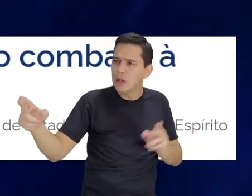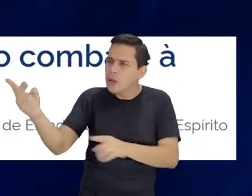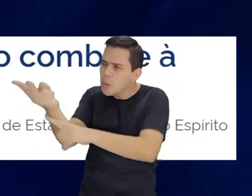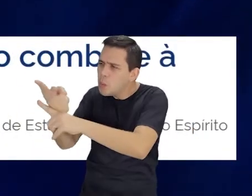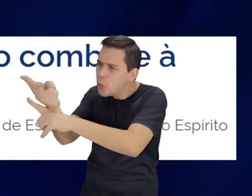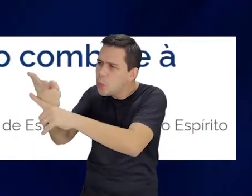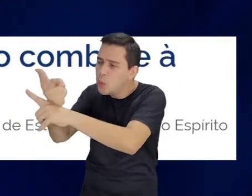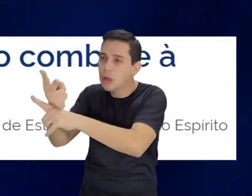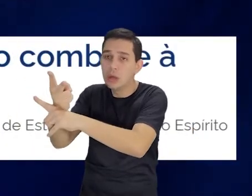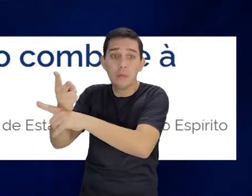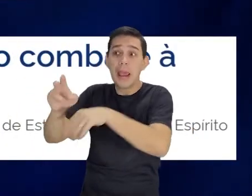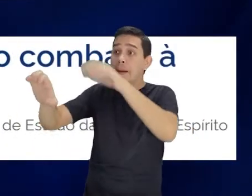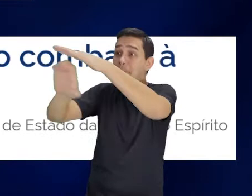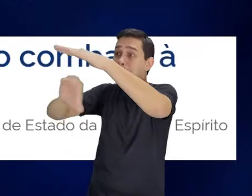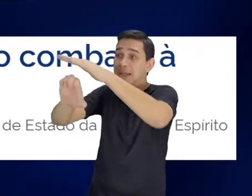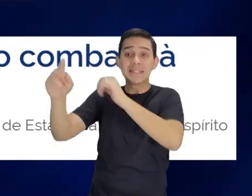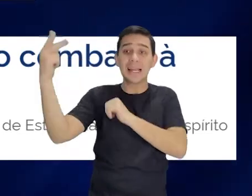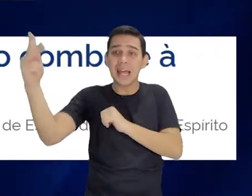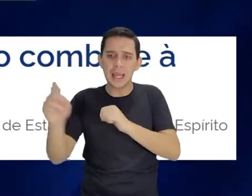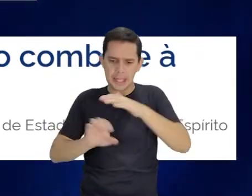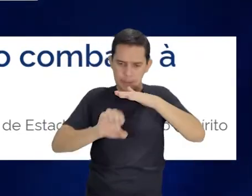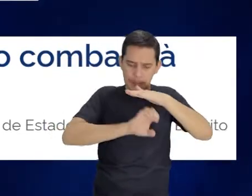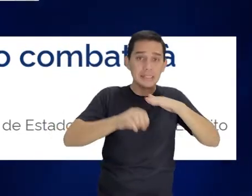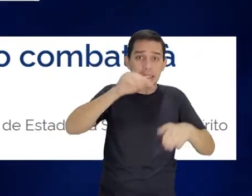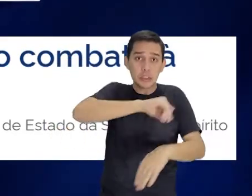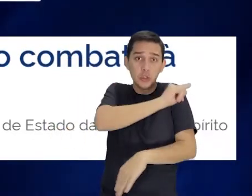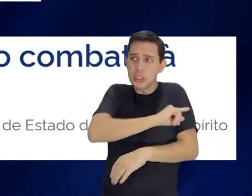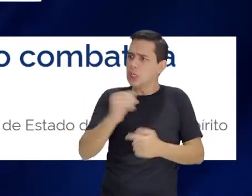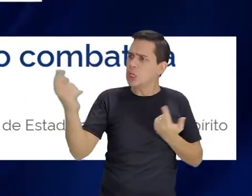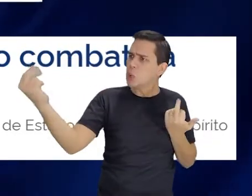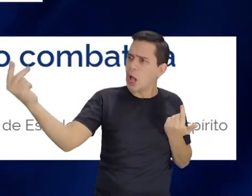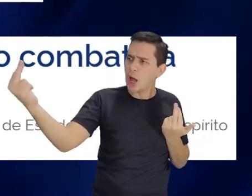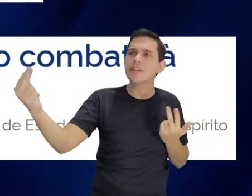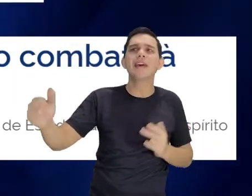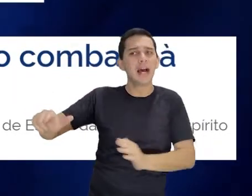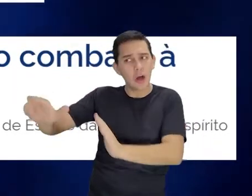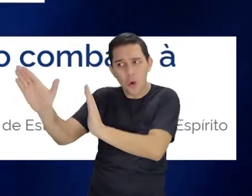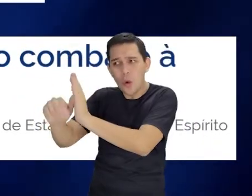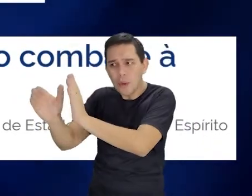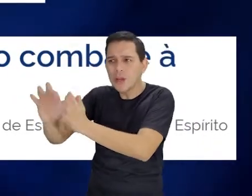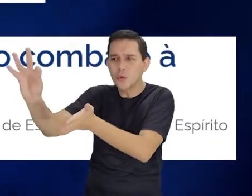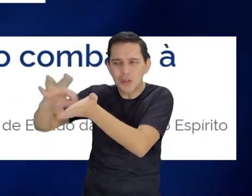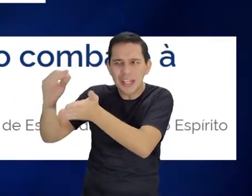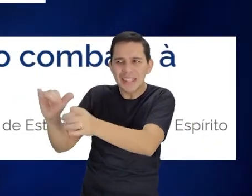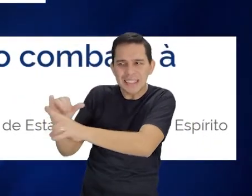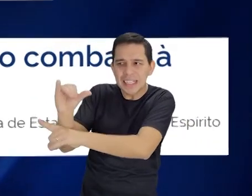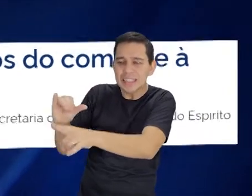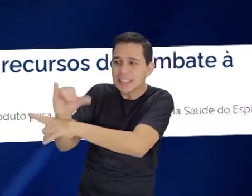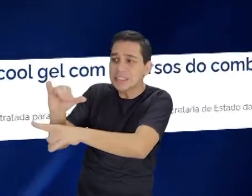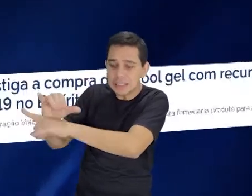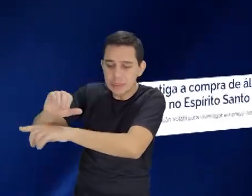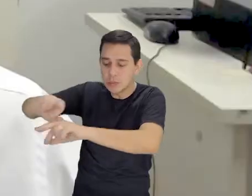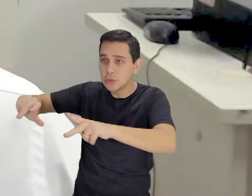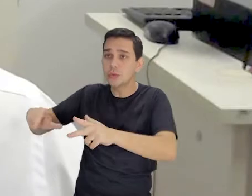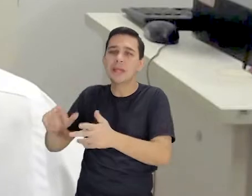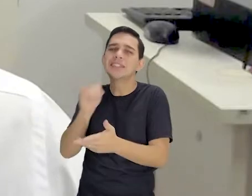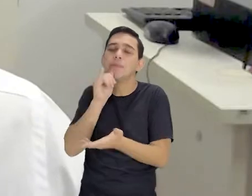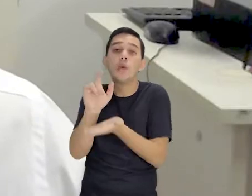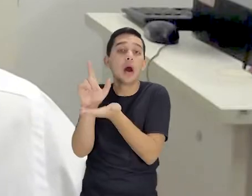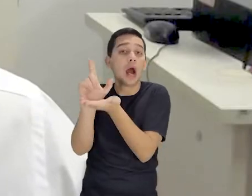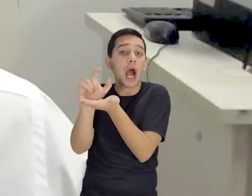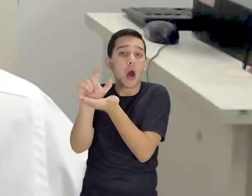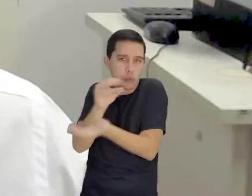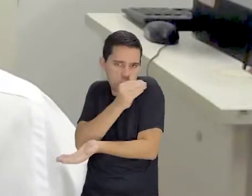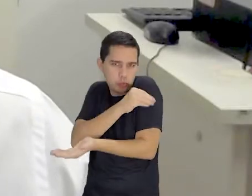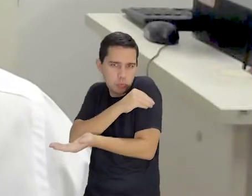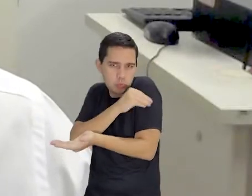grupo empresarial em órgãos públicos daquele estado, especialmente no superfaturamento no fornecimento de álcool gel. E aí